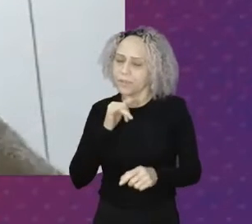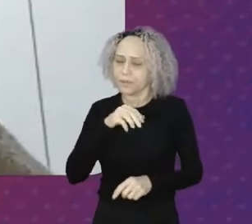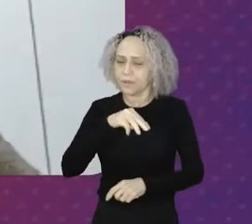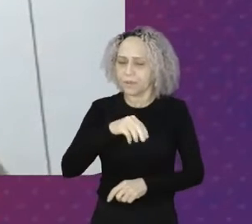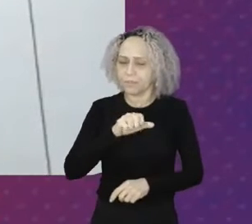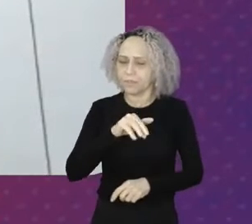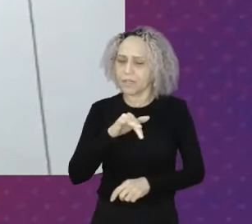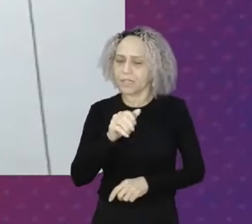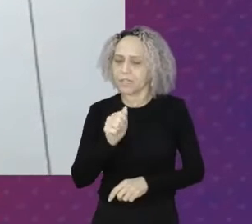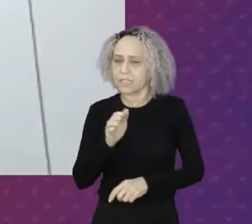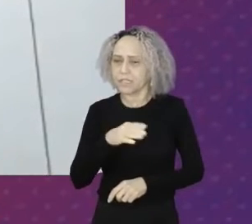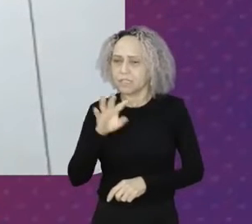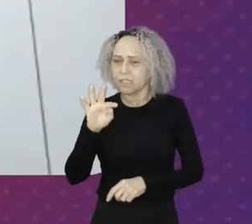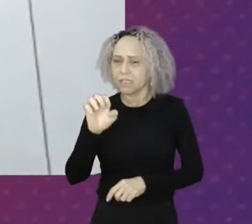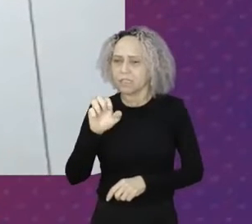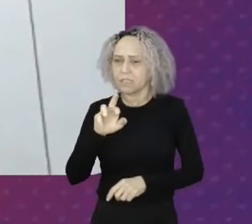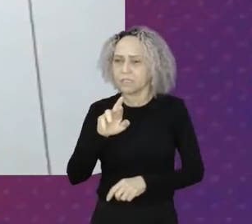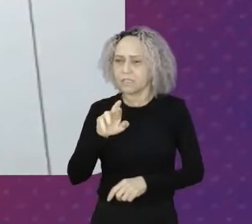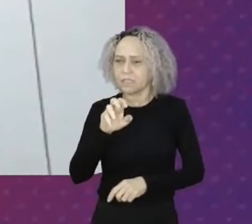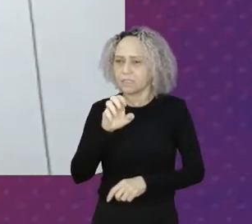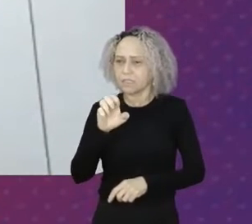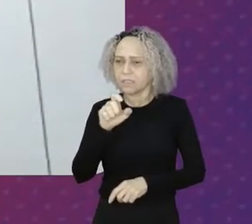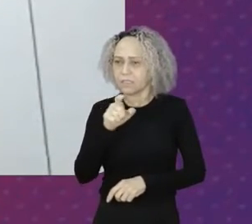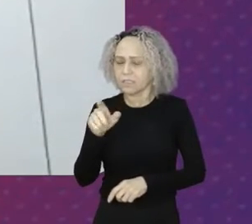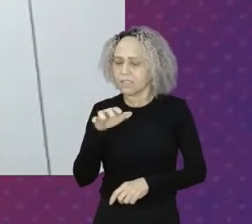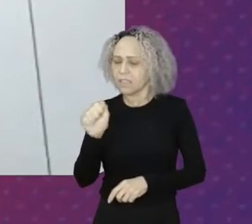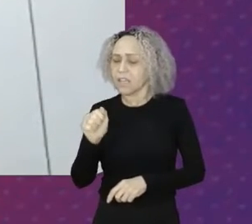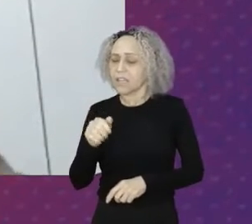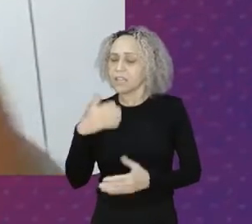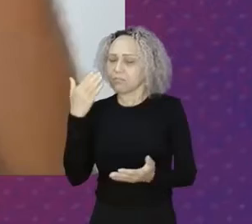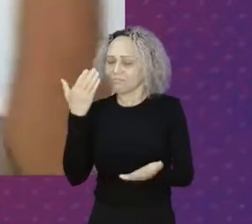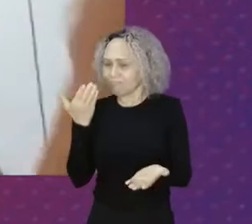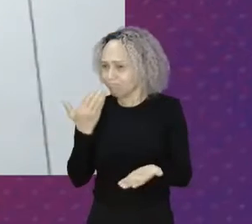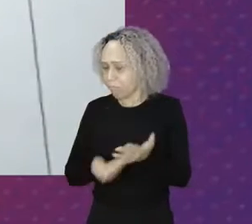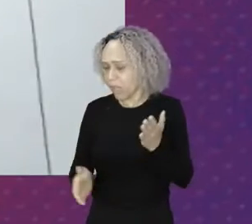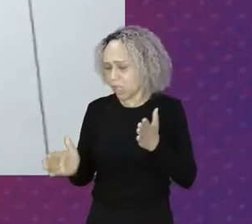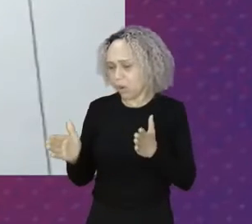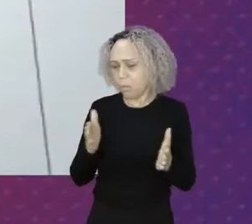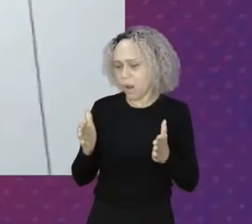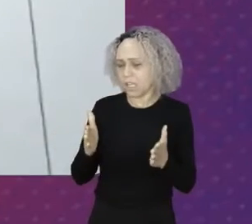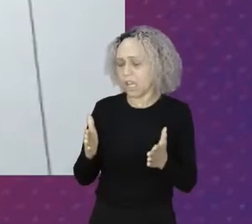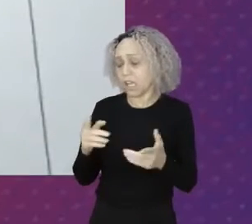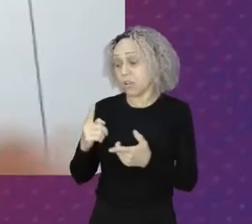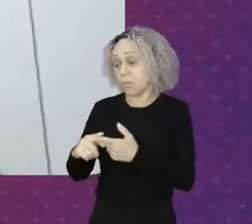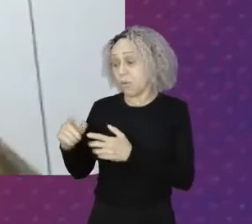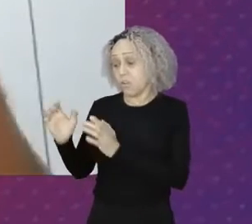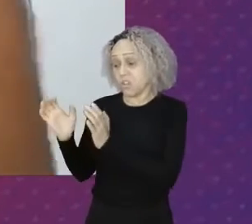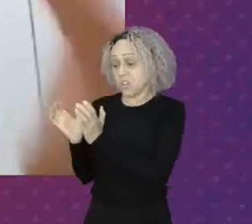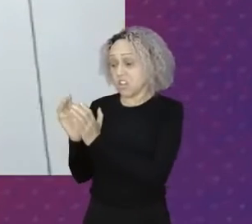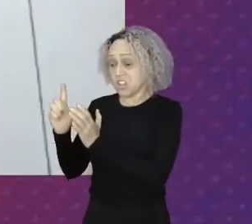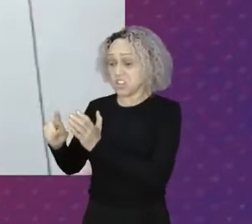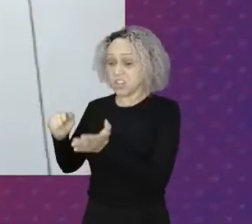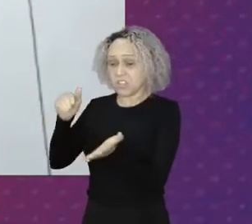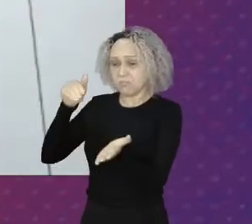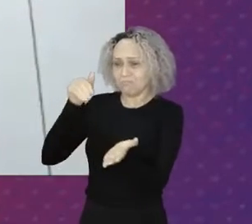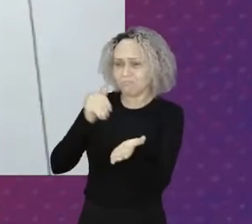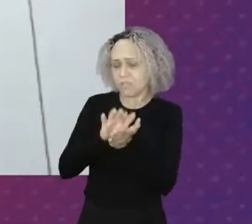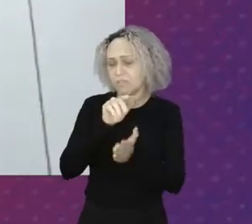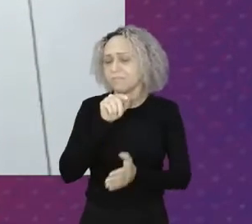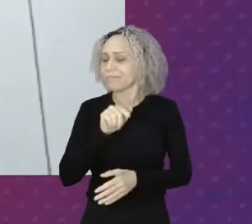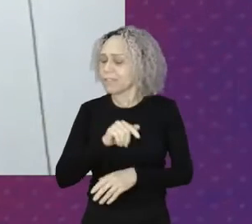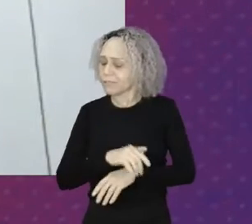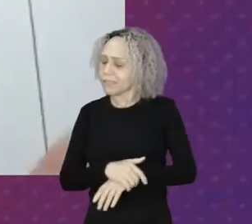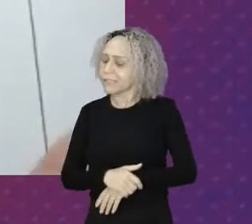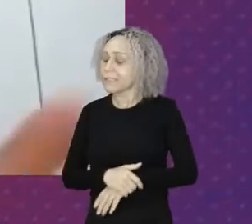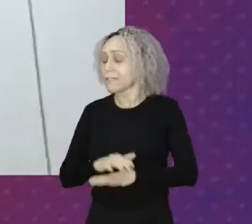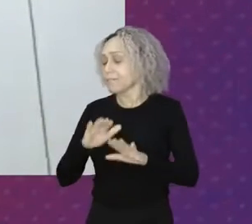mandato, também essas parlamentares que sofreram ameaças, e quantas mais vão precisar sofrer ameaça, quantas mais vão perder